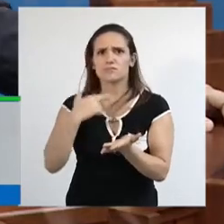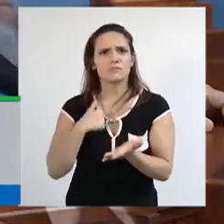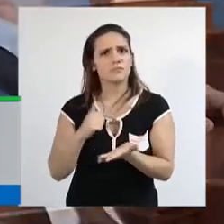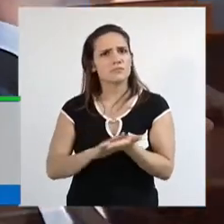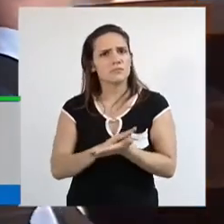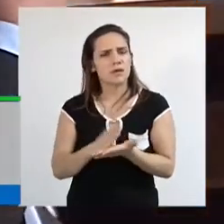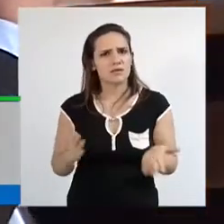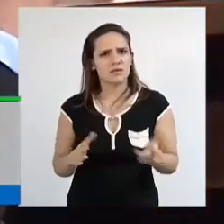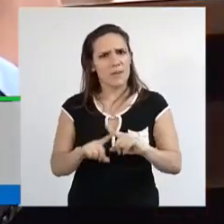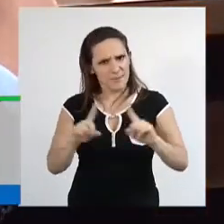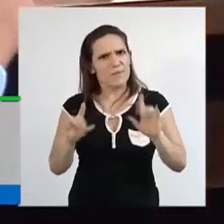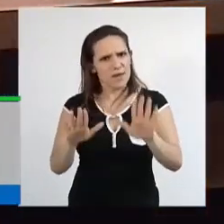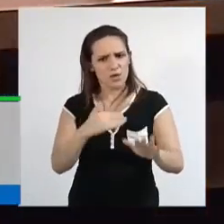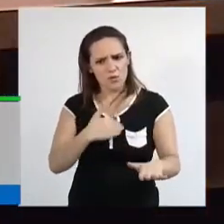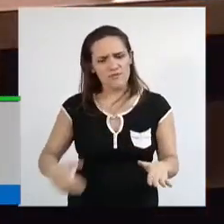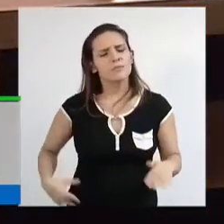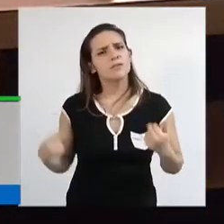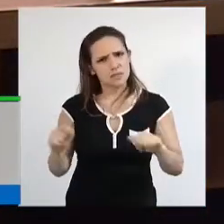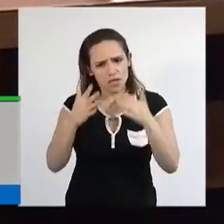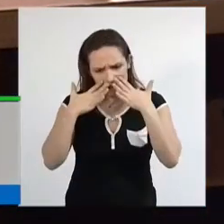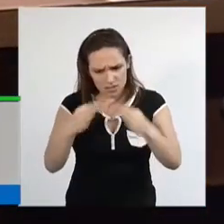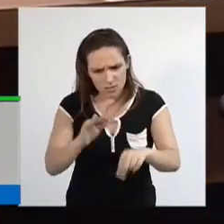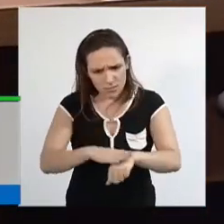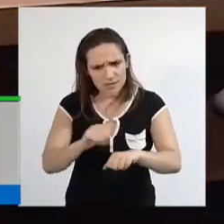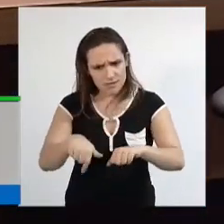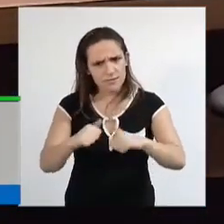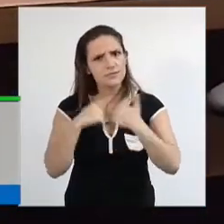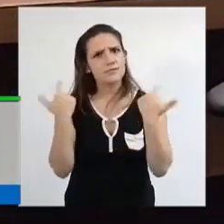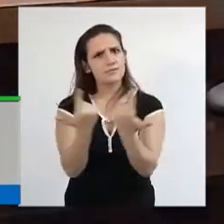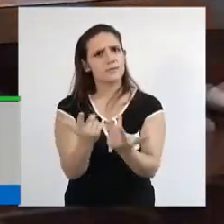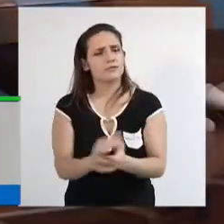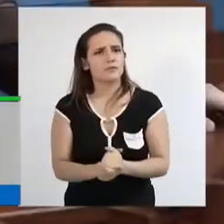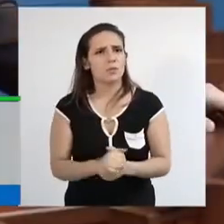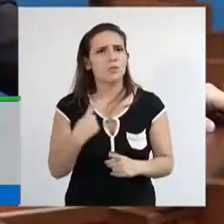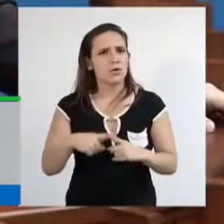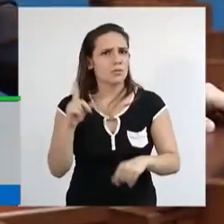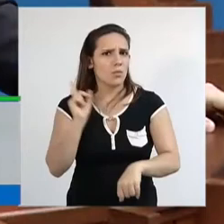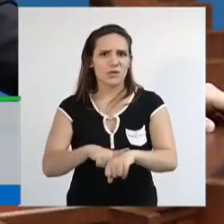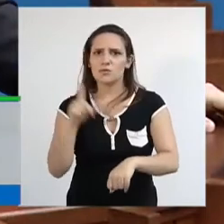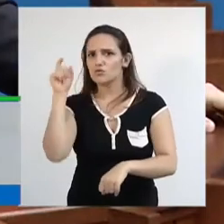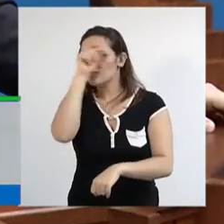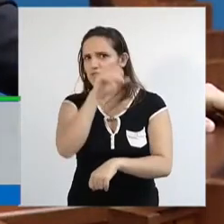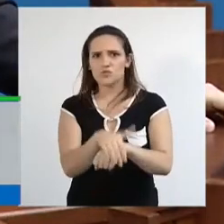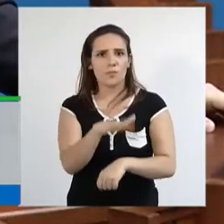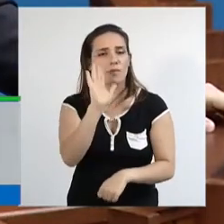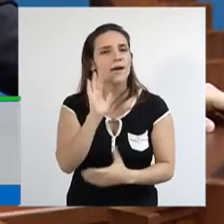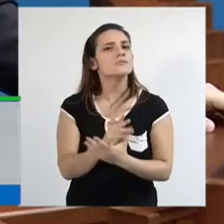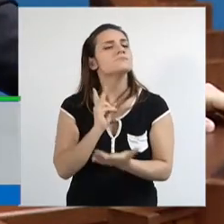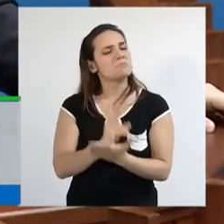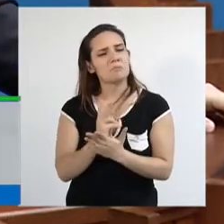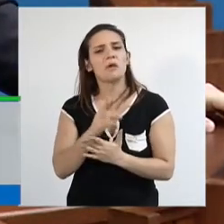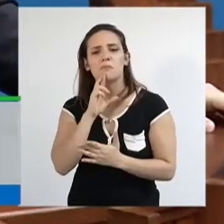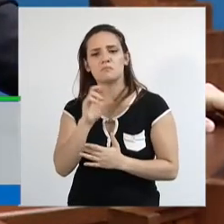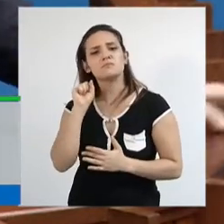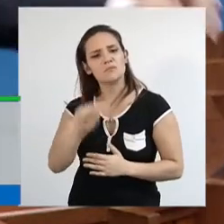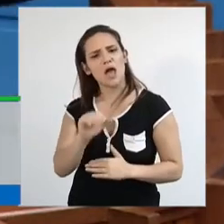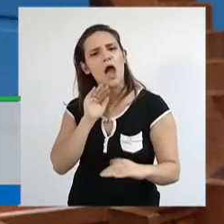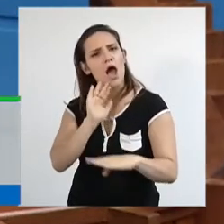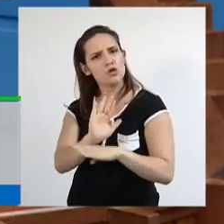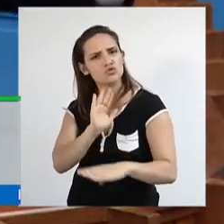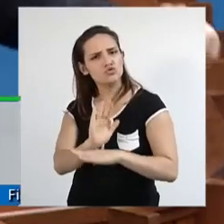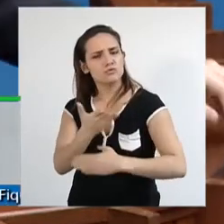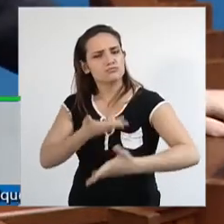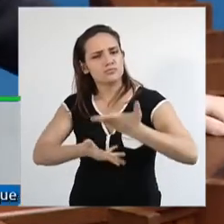casa, porque essa casa tem uma compreensão nos momentos de dificuldade de atender, de entender e